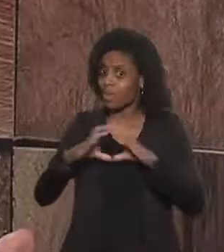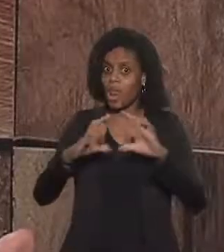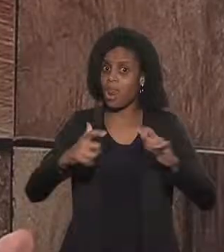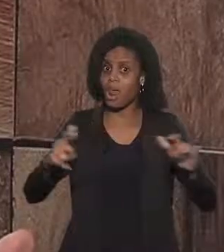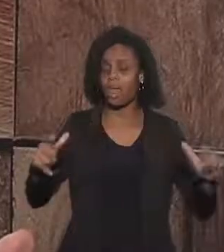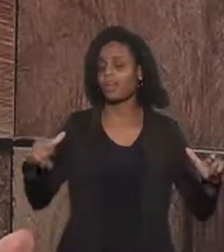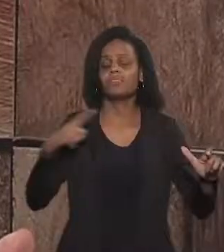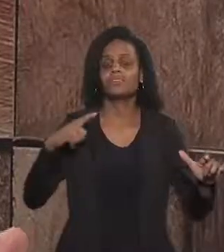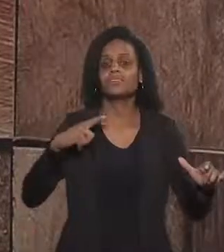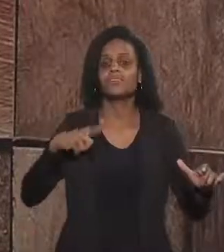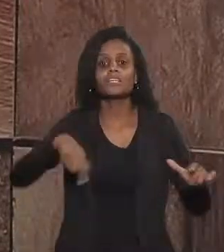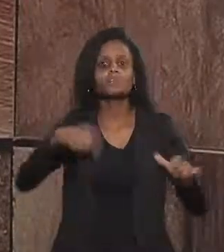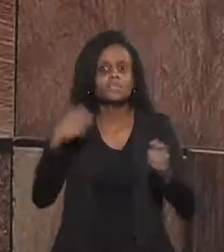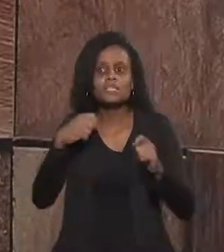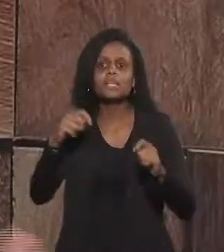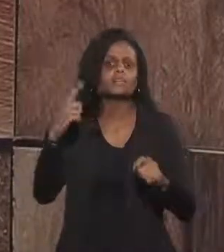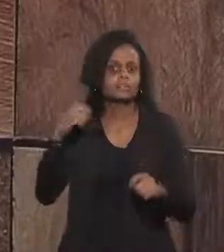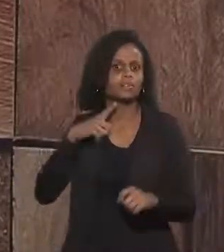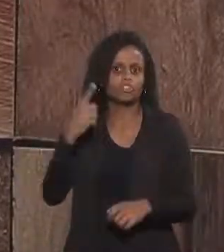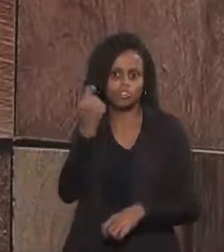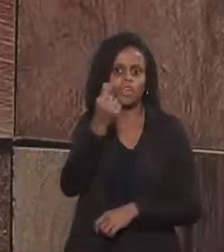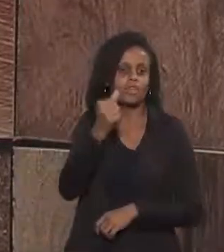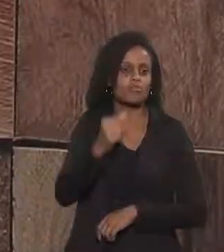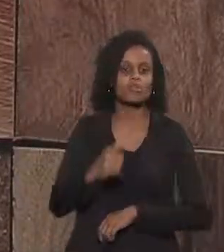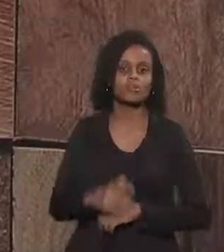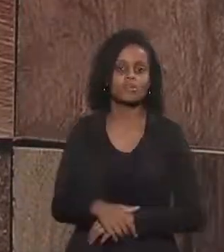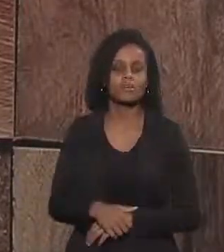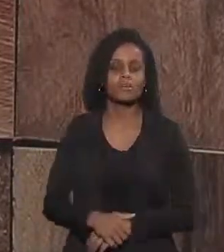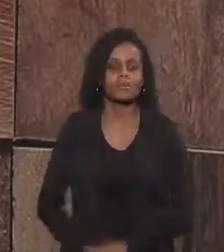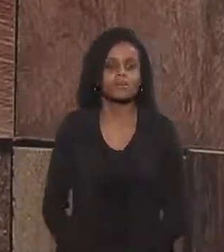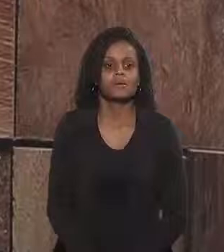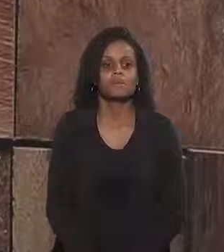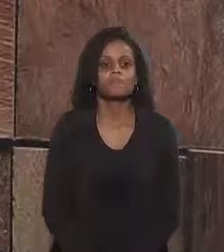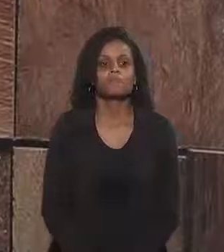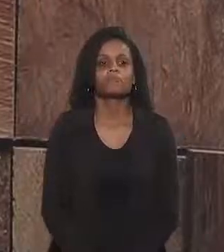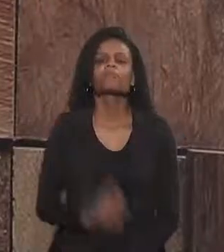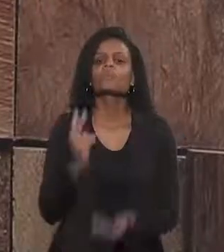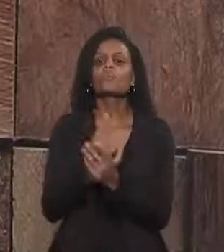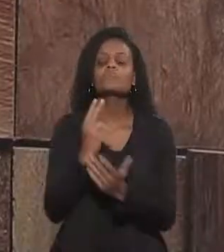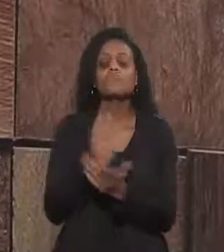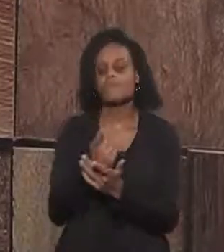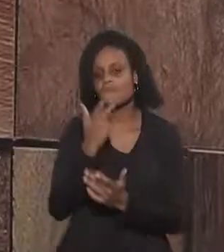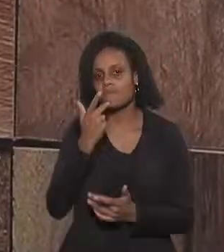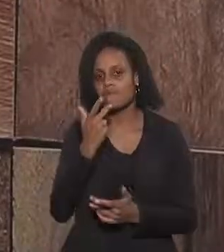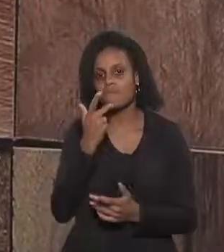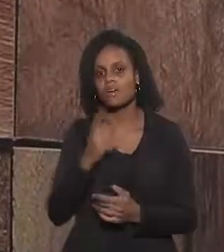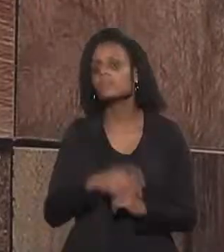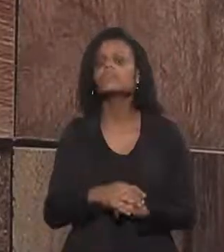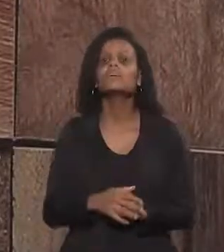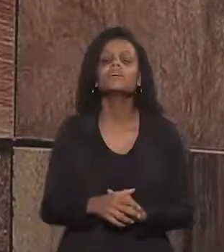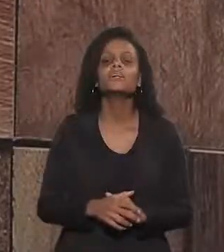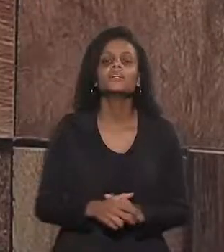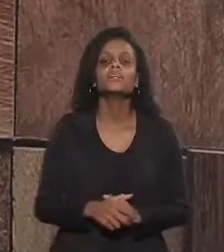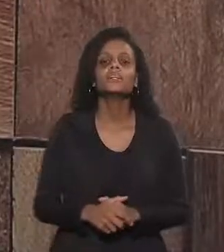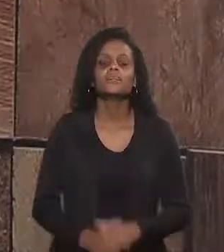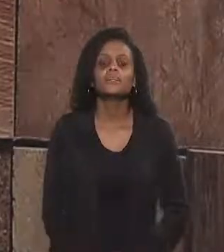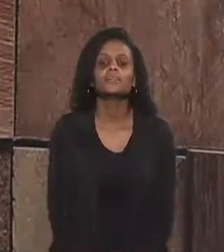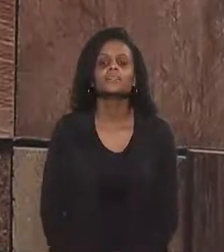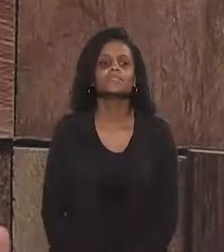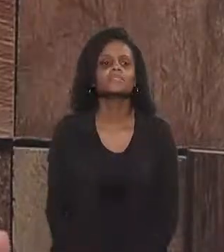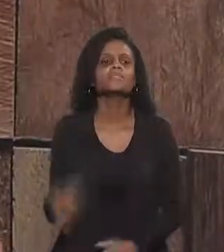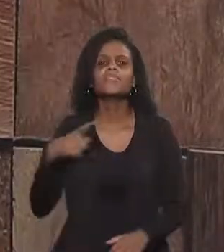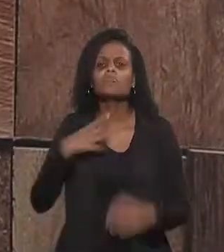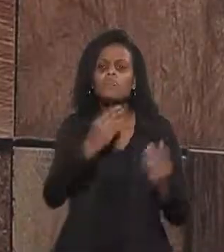enorme, entendeu? E aí a gente tinha que arranjar o dinheiro. E aí aí eu sempre falo isso, não é